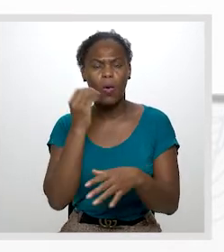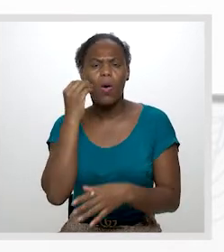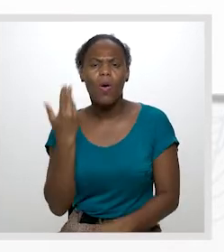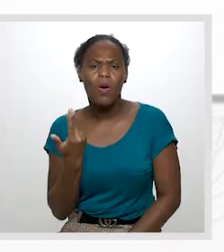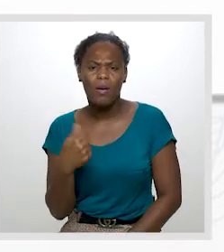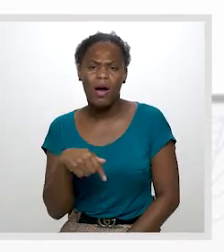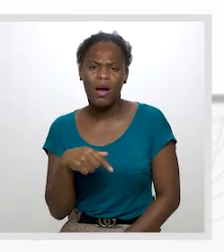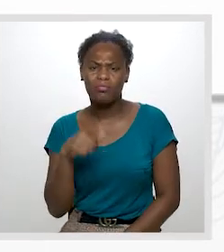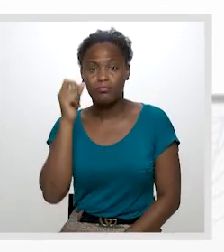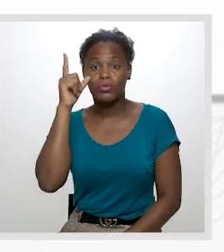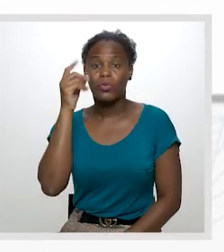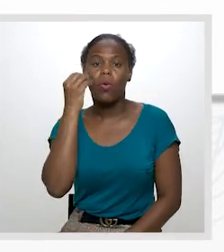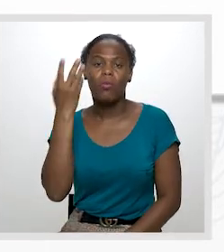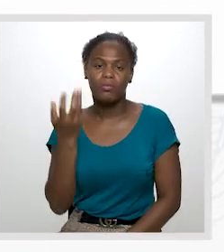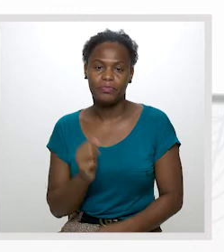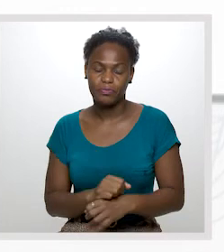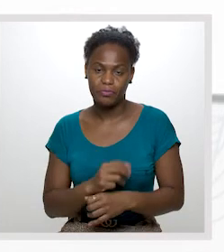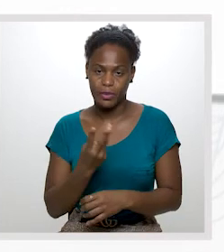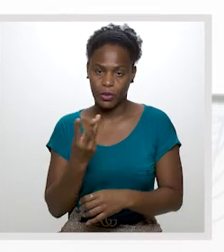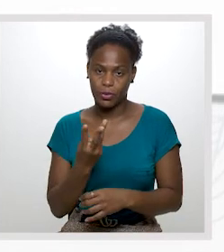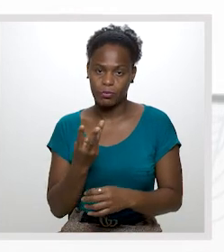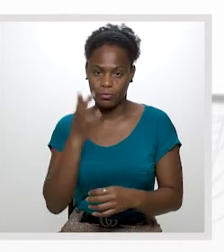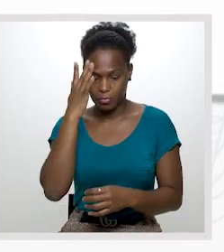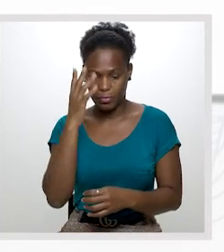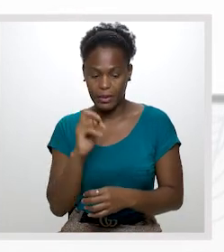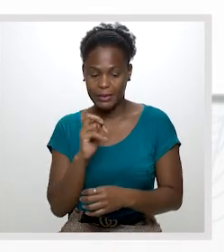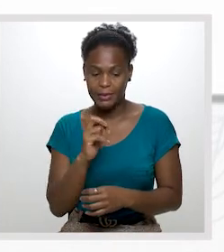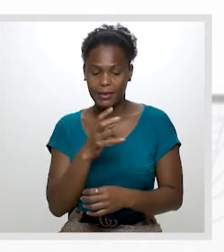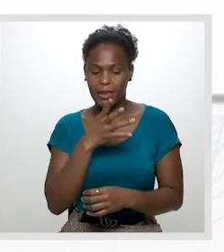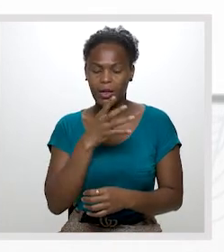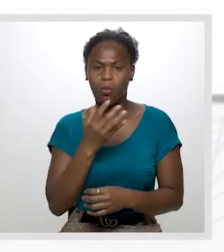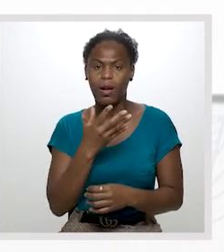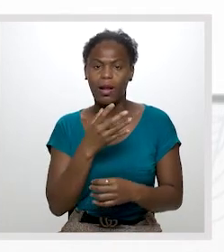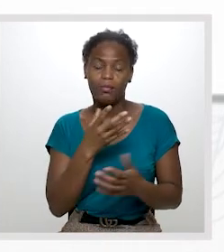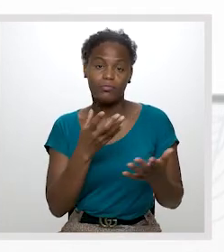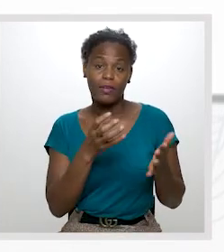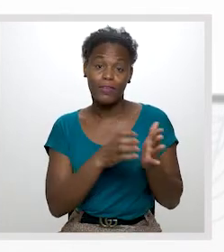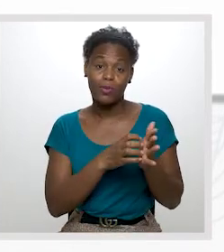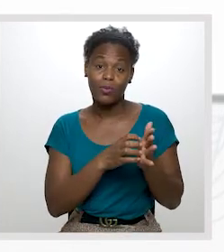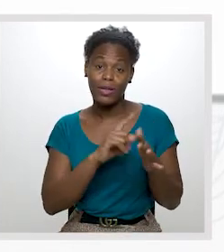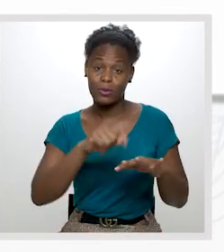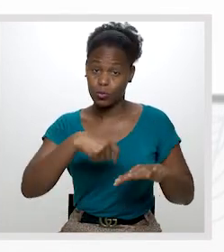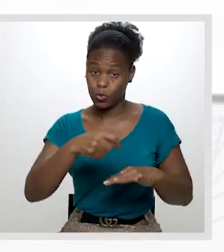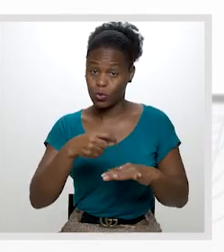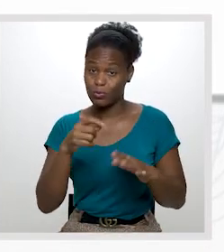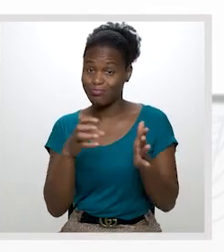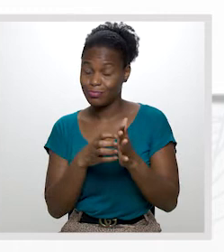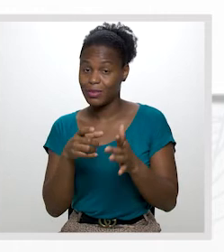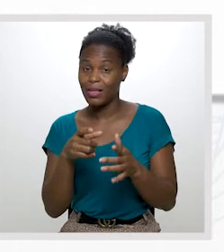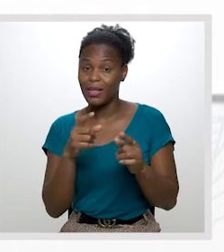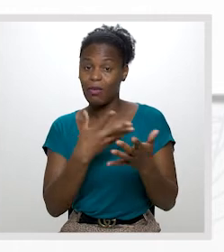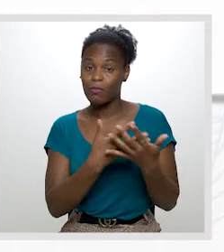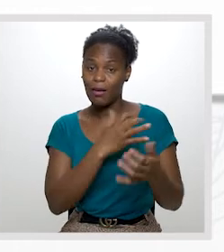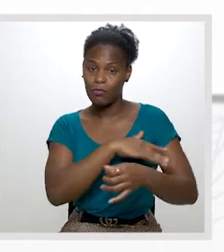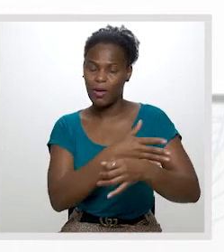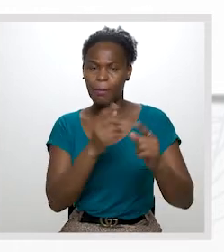Como se manifesta este acordar? 3, identifique a figura de estilo destacada no verso.